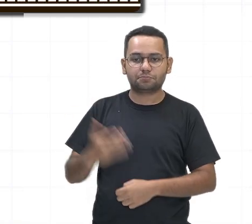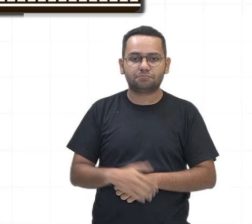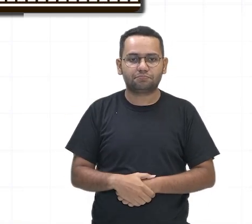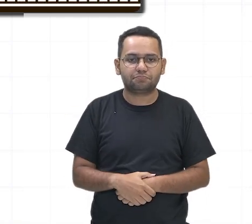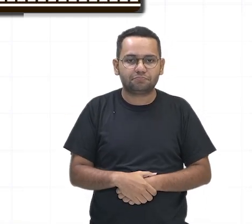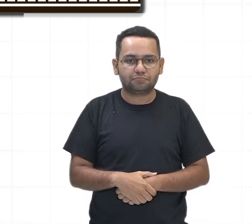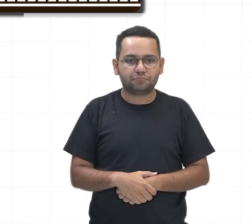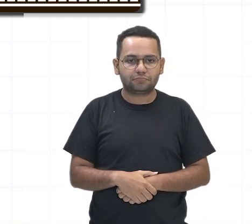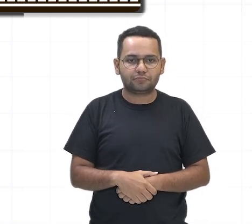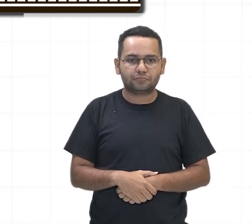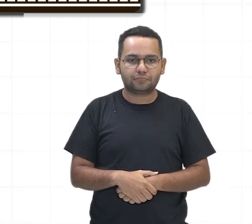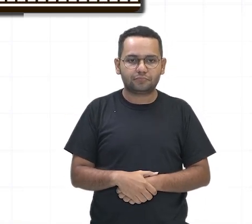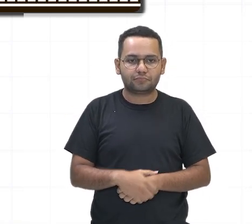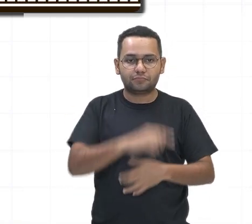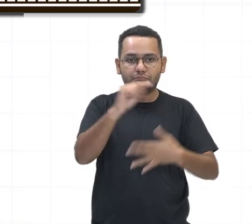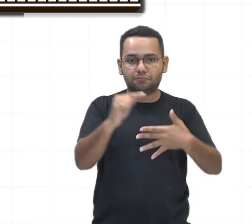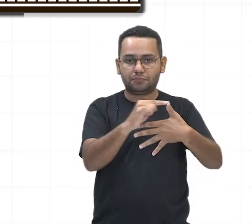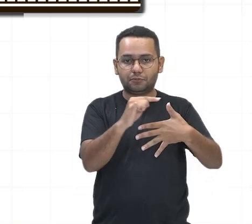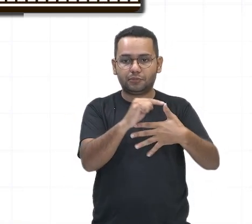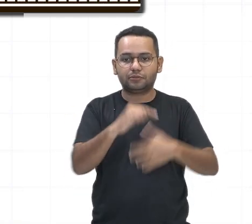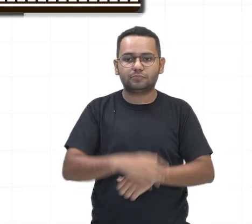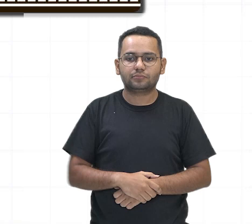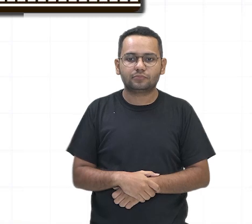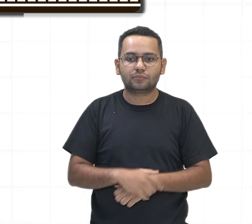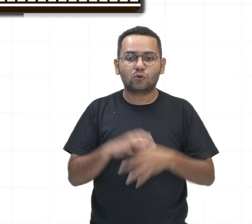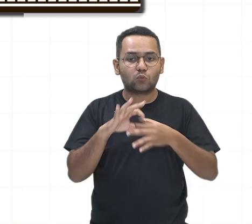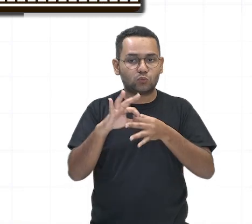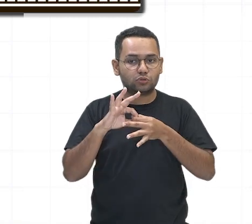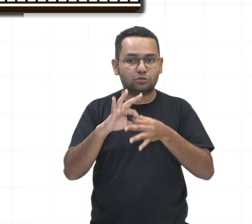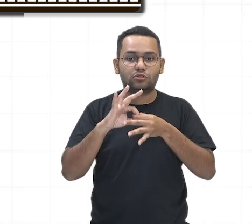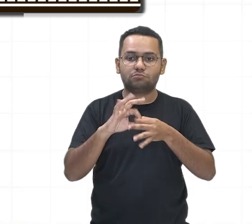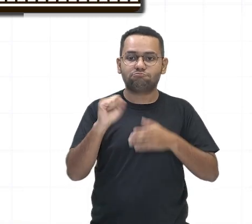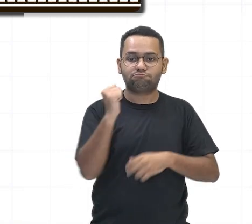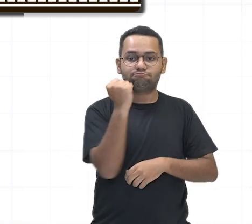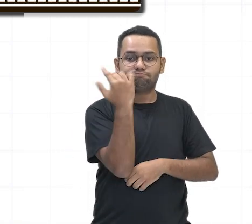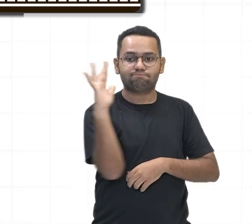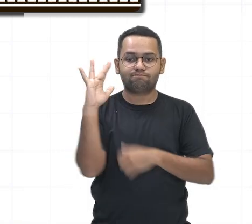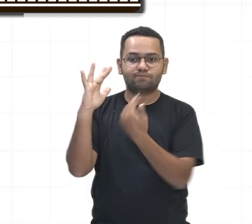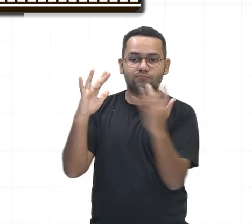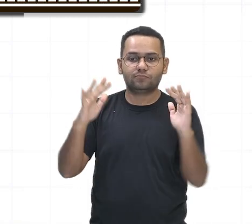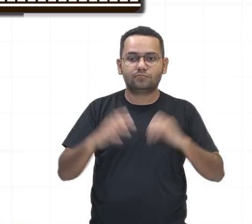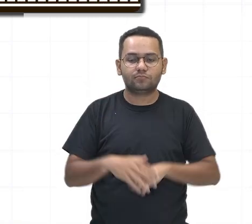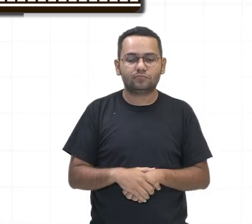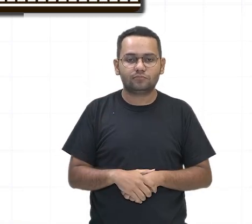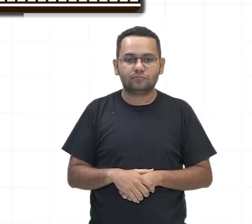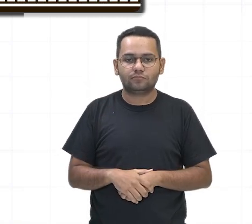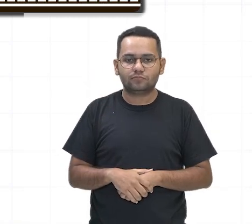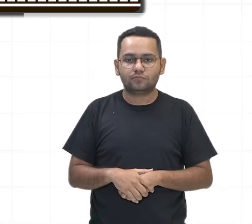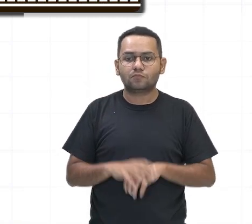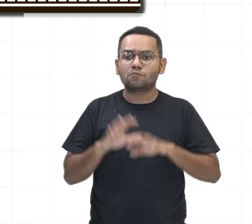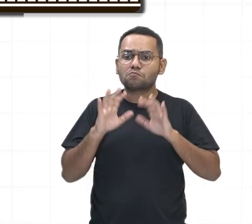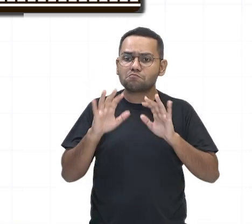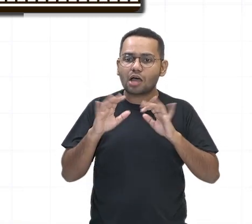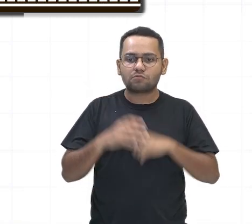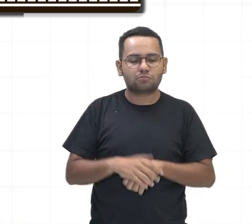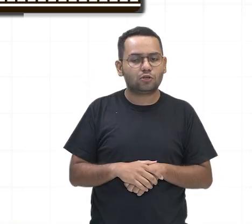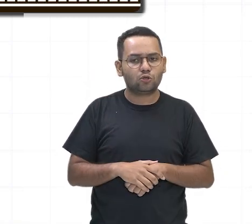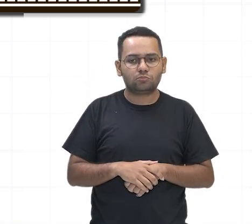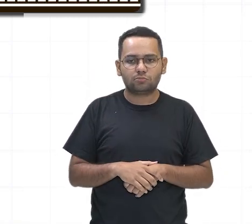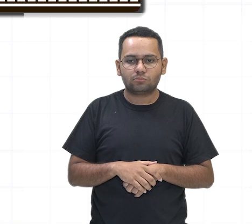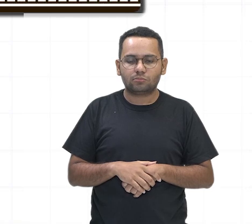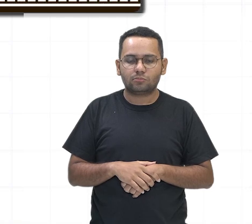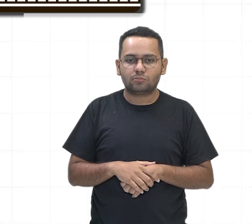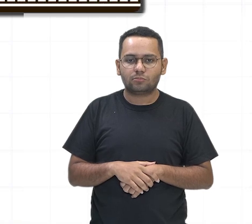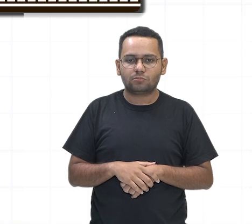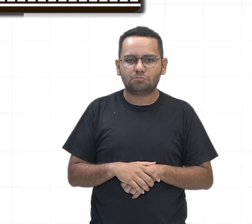Primeiro, a conexão com a natureza. Toda a comunidade indígena tem essa dimensão da conexão